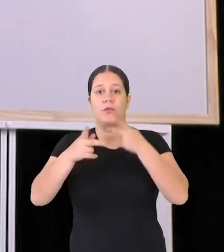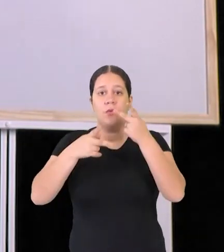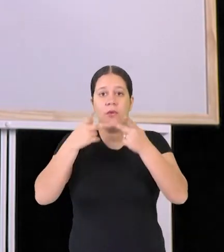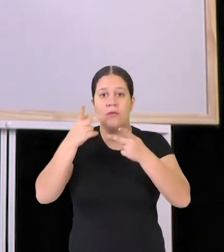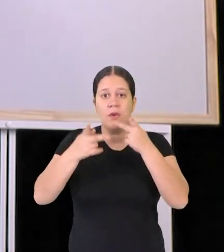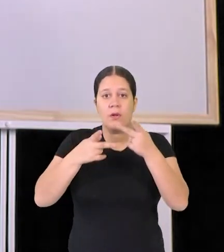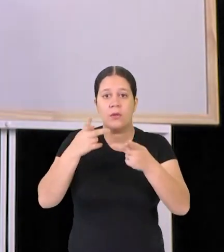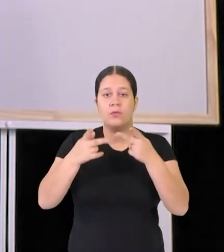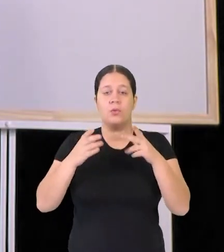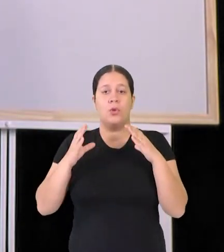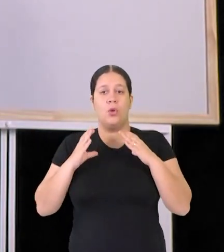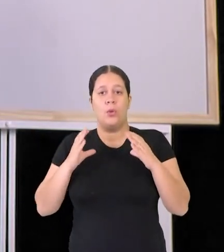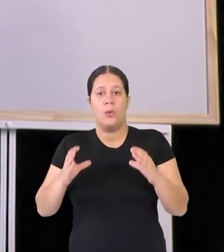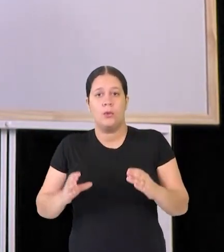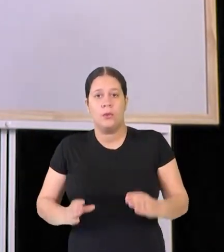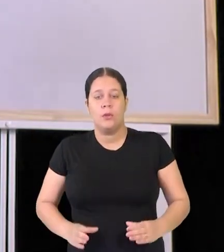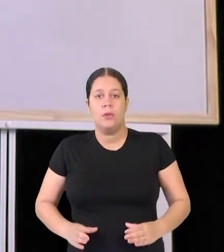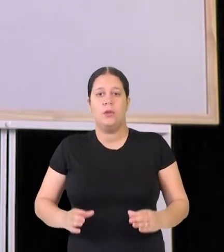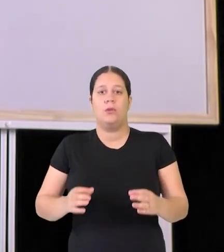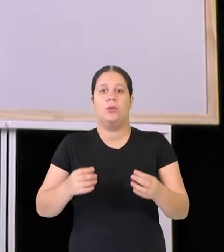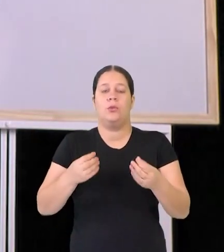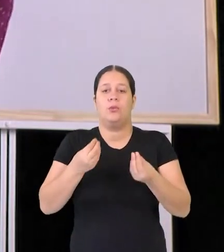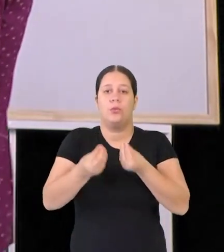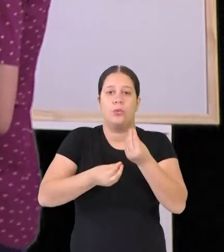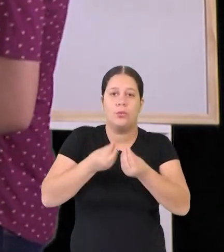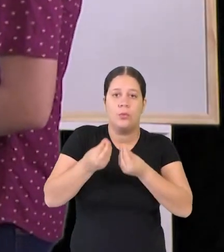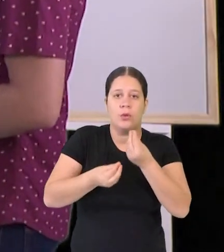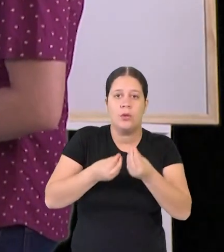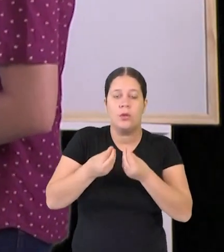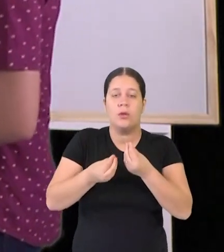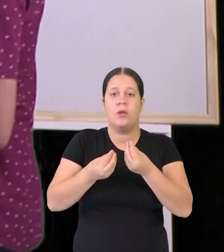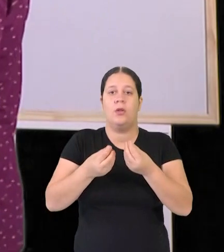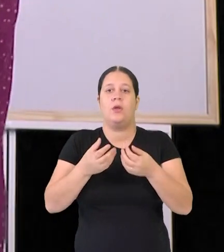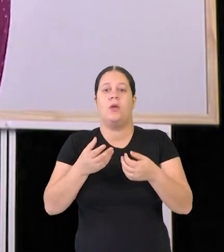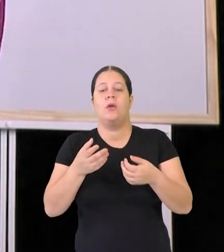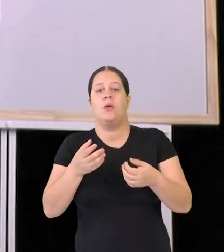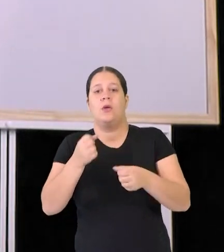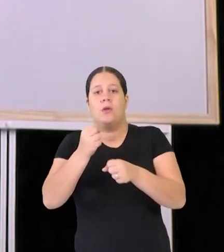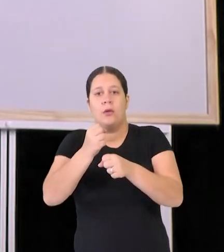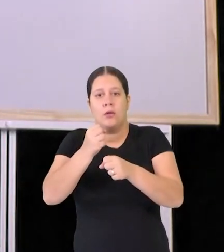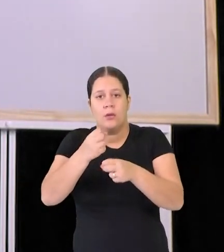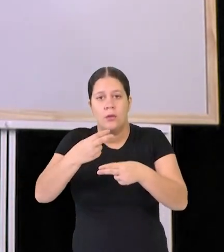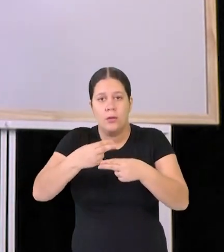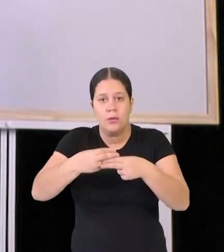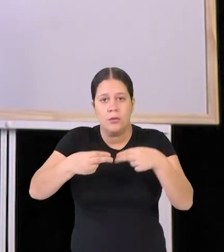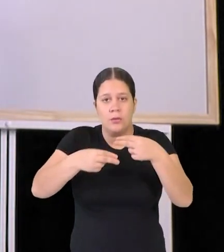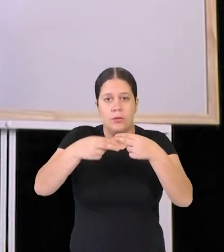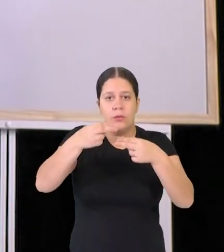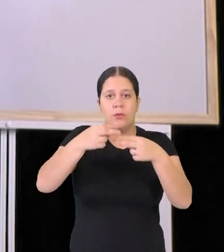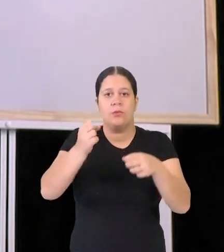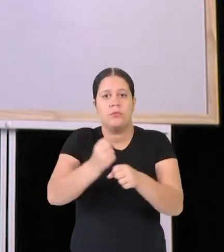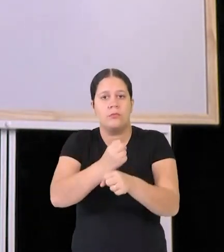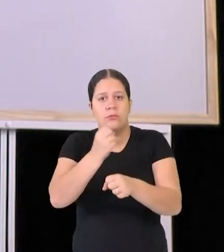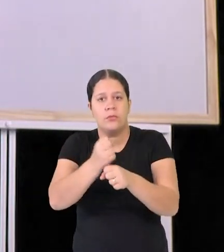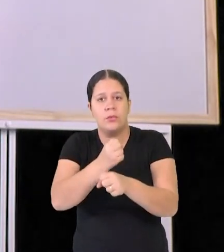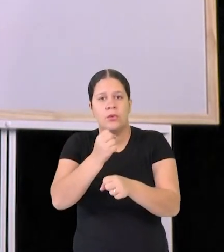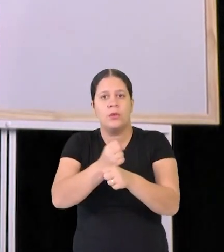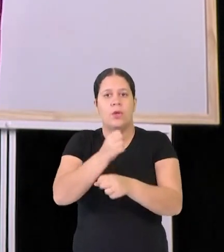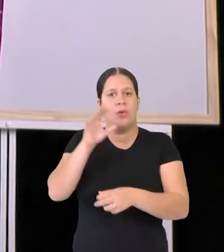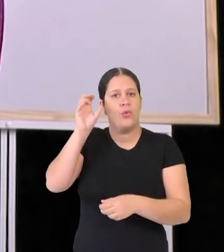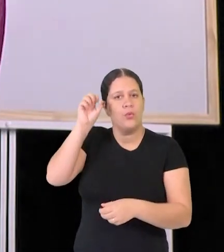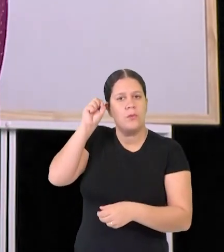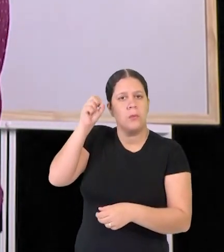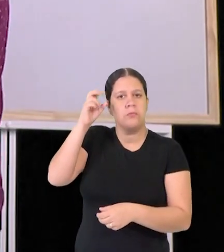respeito do comportamento dos fluidos. Veja só, durante as obras da reforma da casa, ouviu-se esta conversa entre